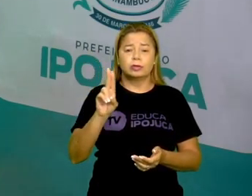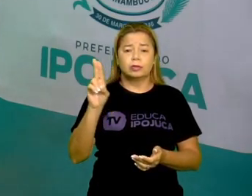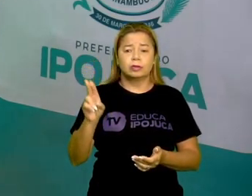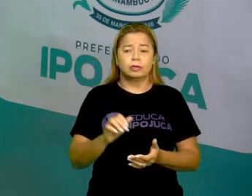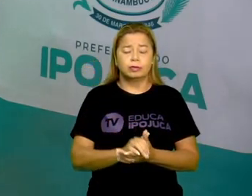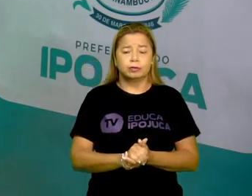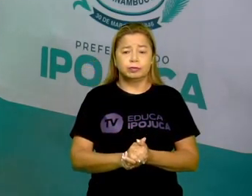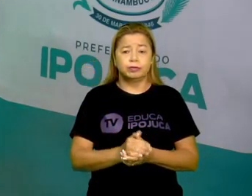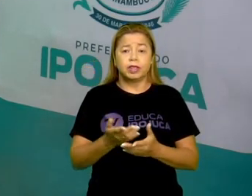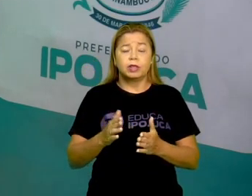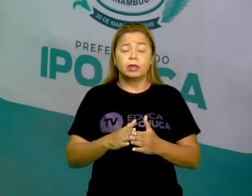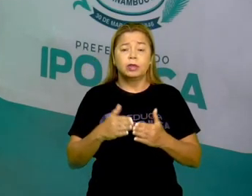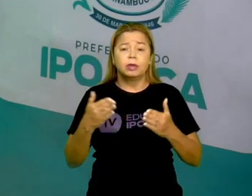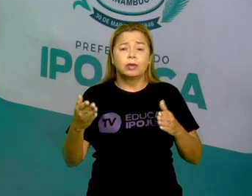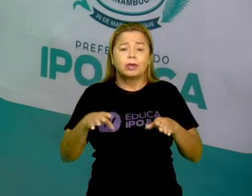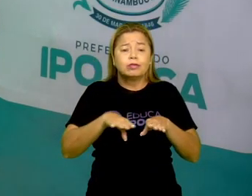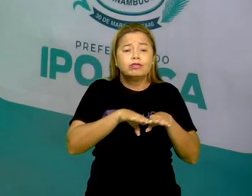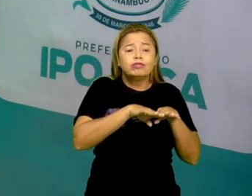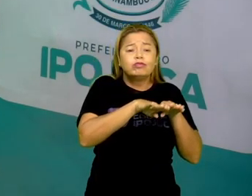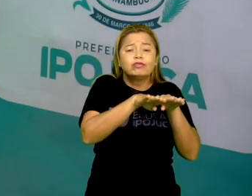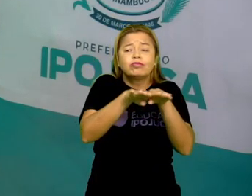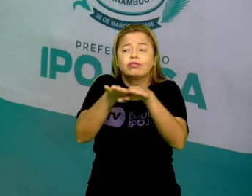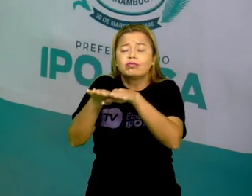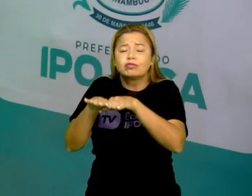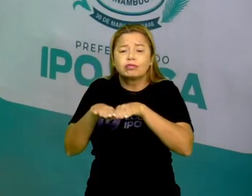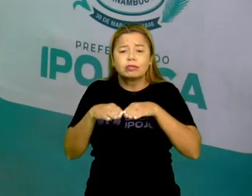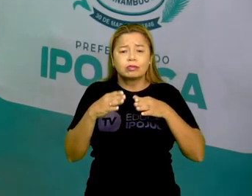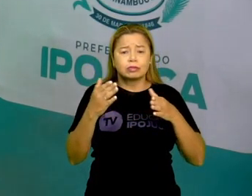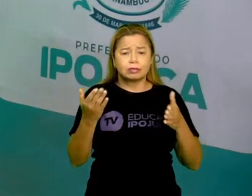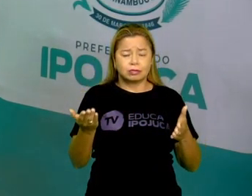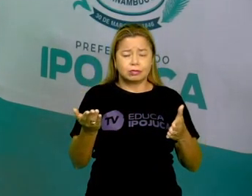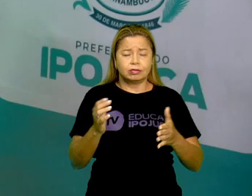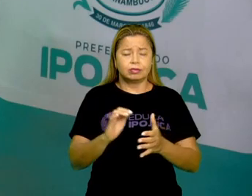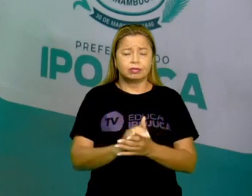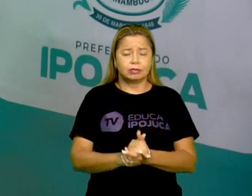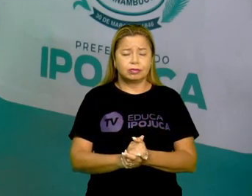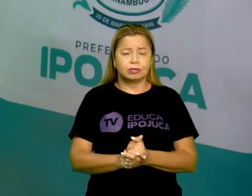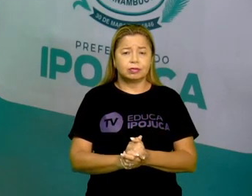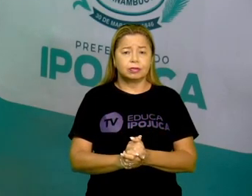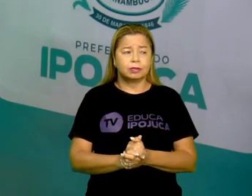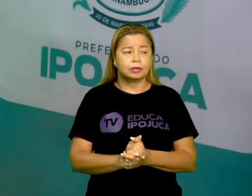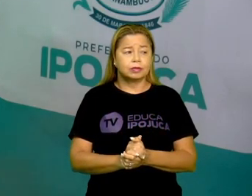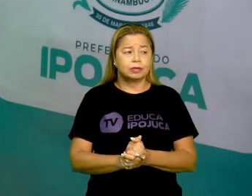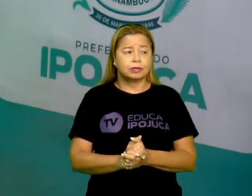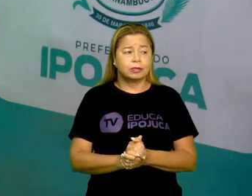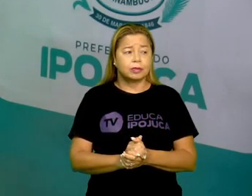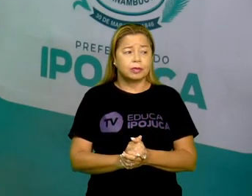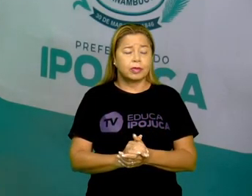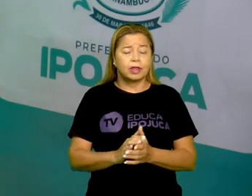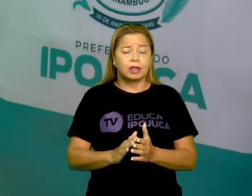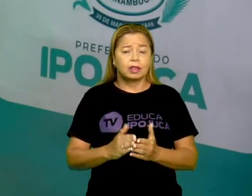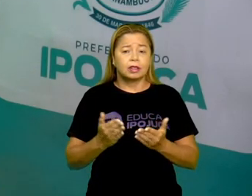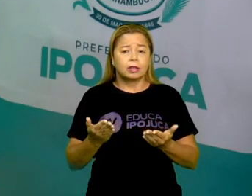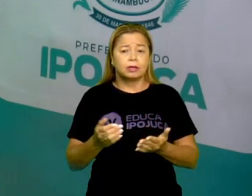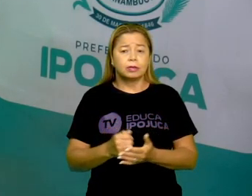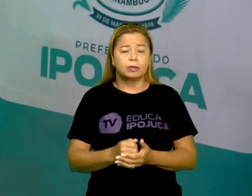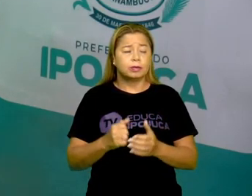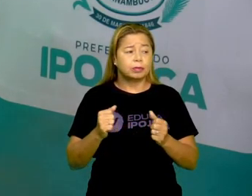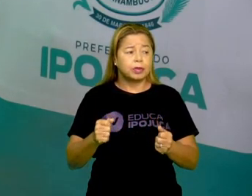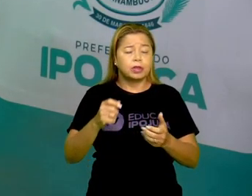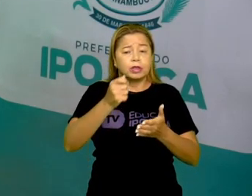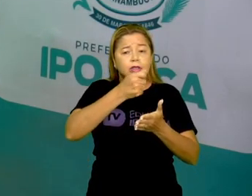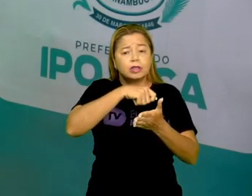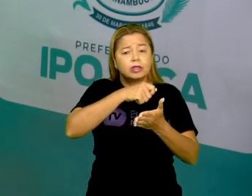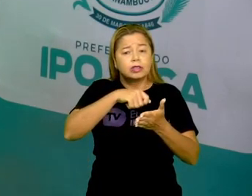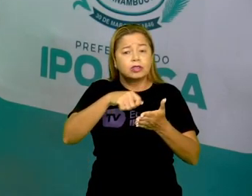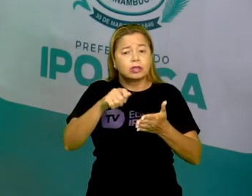Qual a equivalência aí, né? A gente pode escrever como pin ou como esse dupla aplica aqui, que é um,